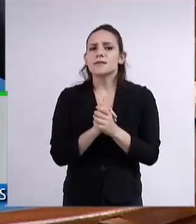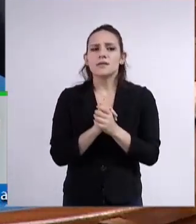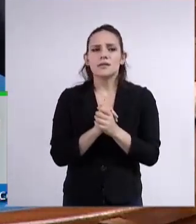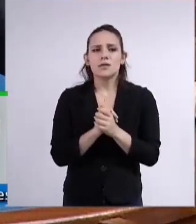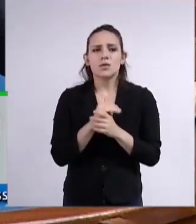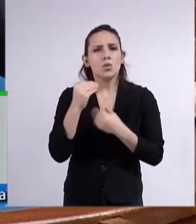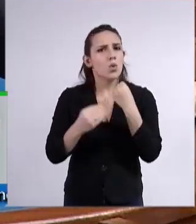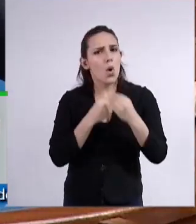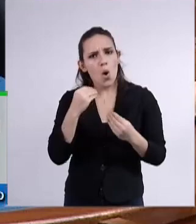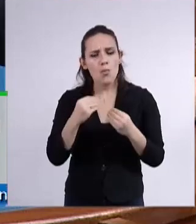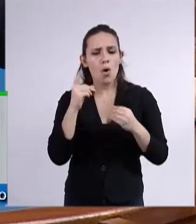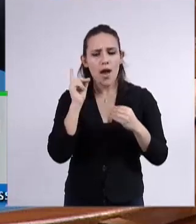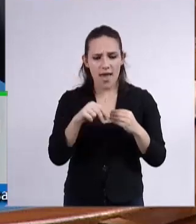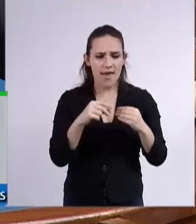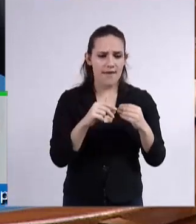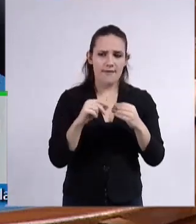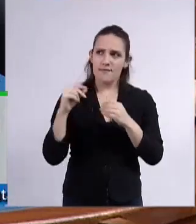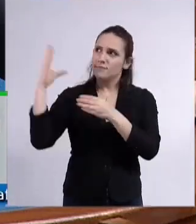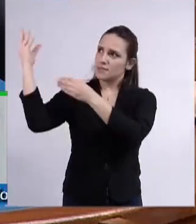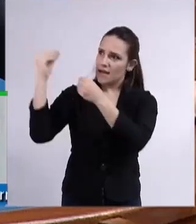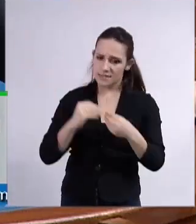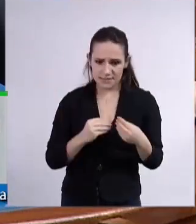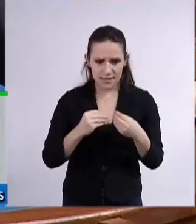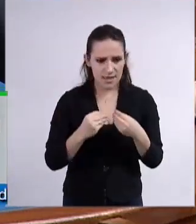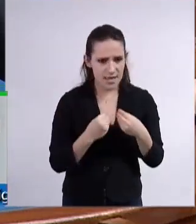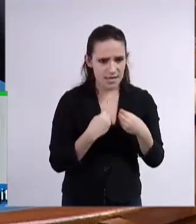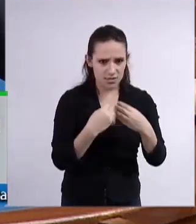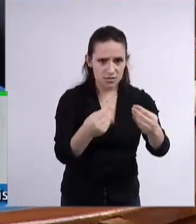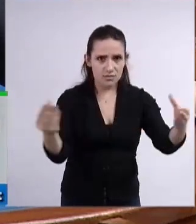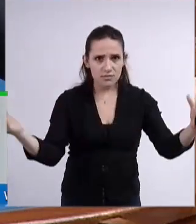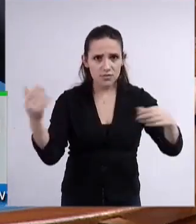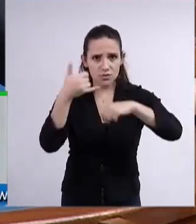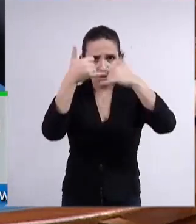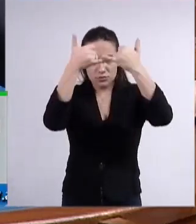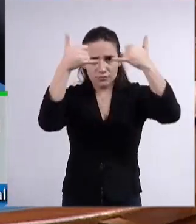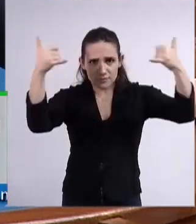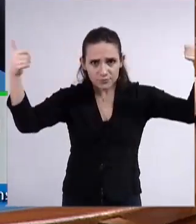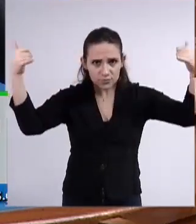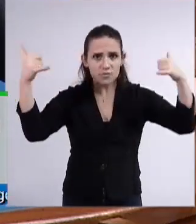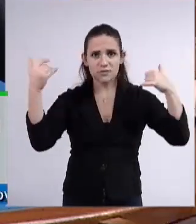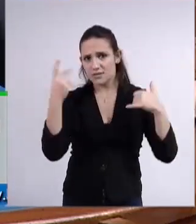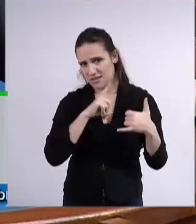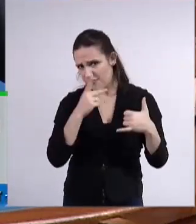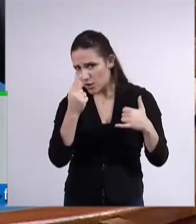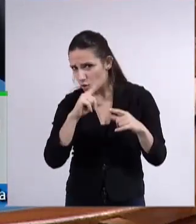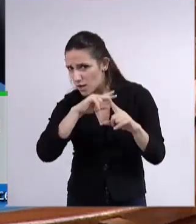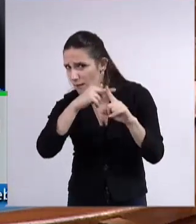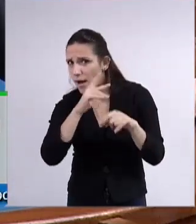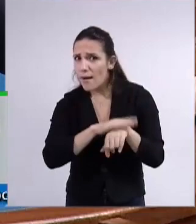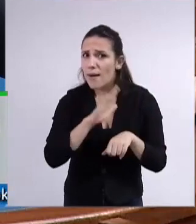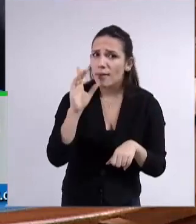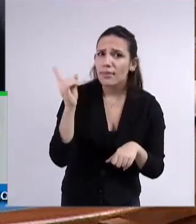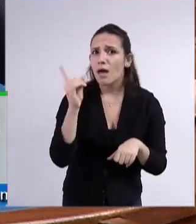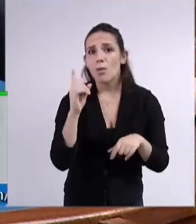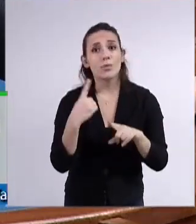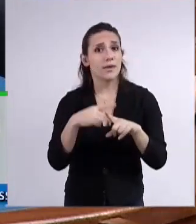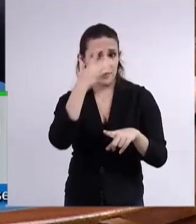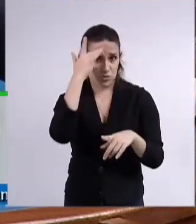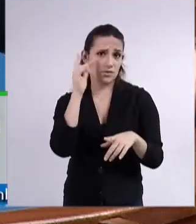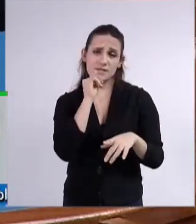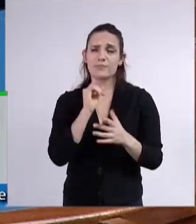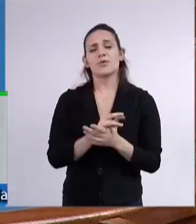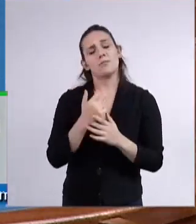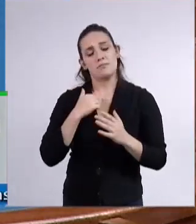da distribuição. Então, isso faz com que o consumidor fique na dúvida e não compreenda porque, por exemplo, a